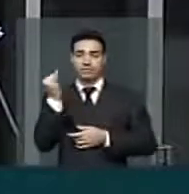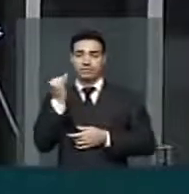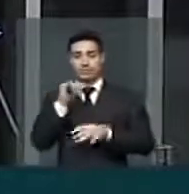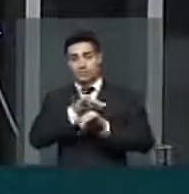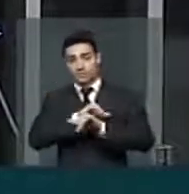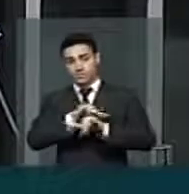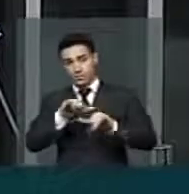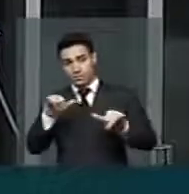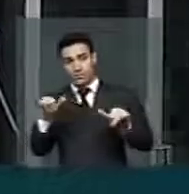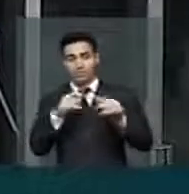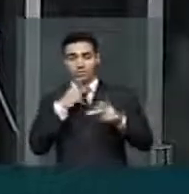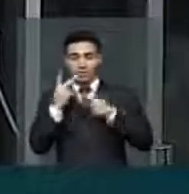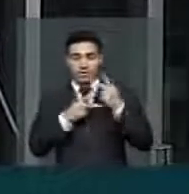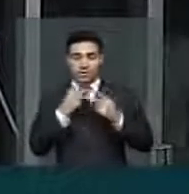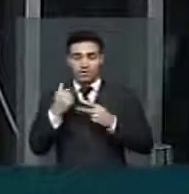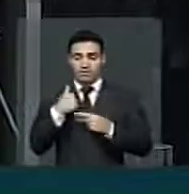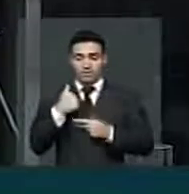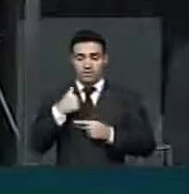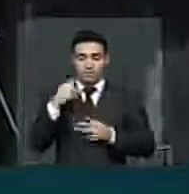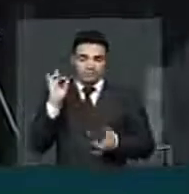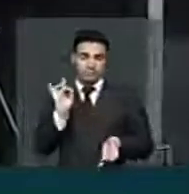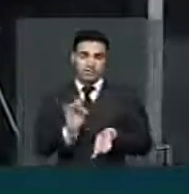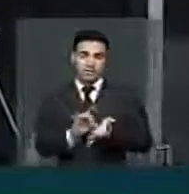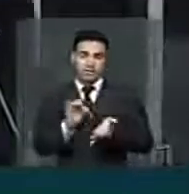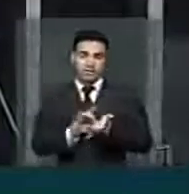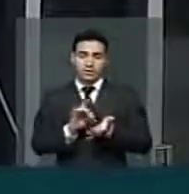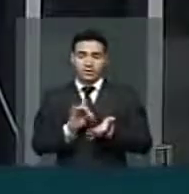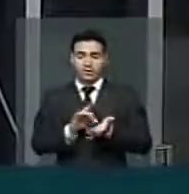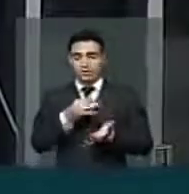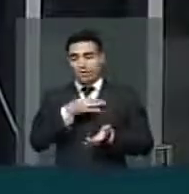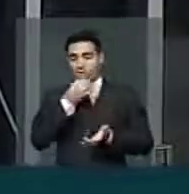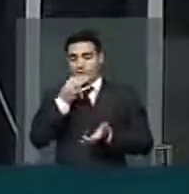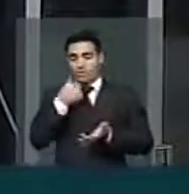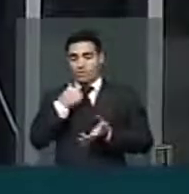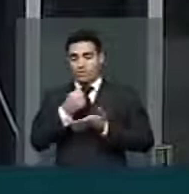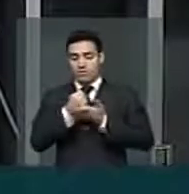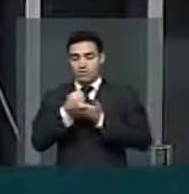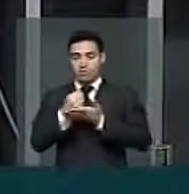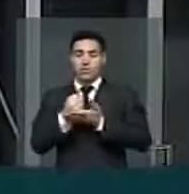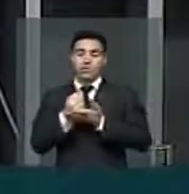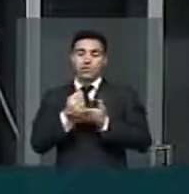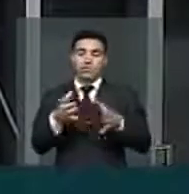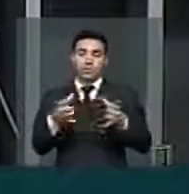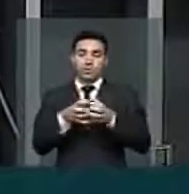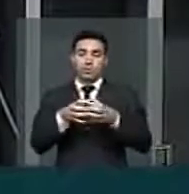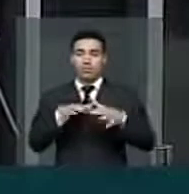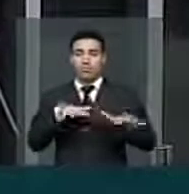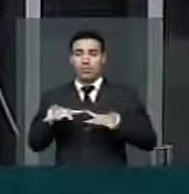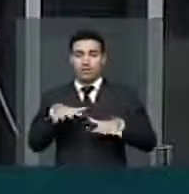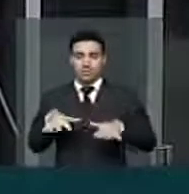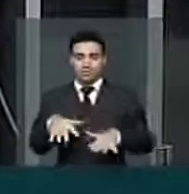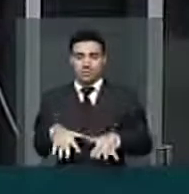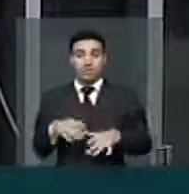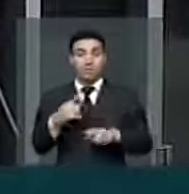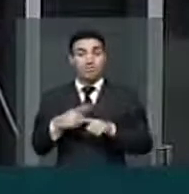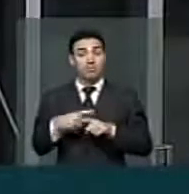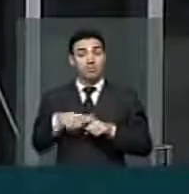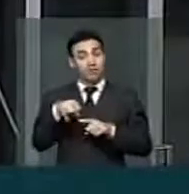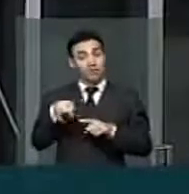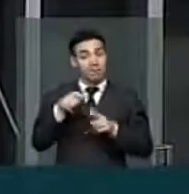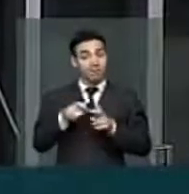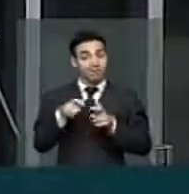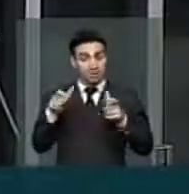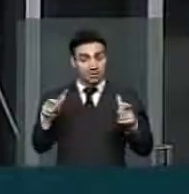registrar o meu mais pleno e sincero apoio a essas mobilizações, em que sua maioria